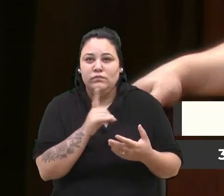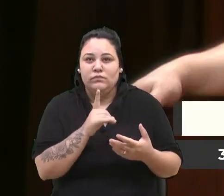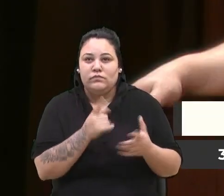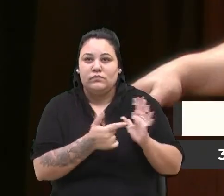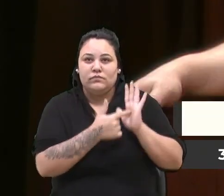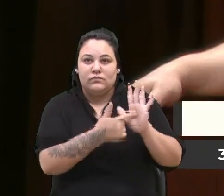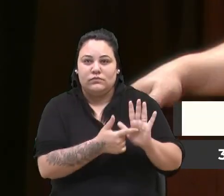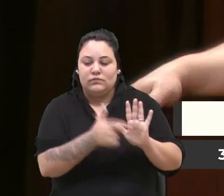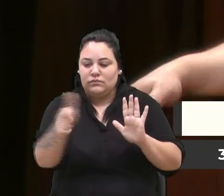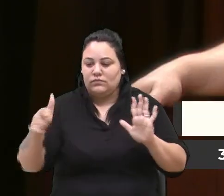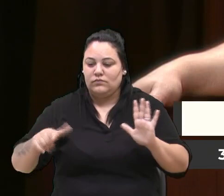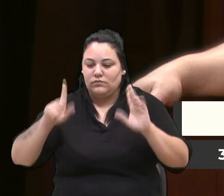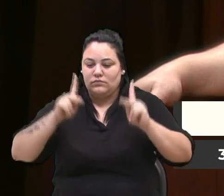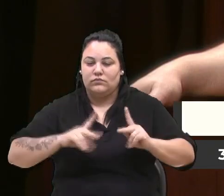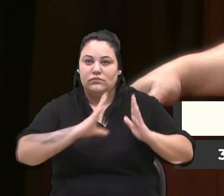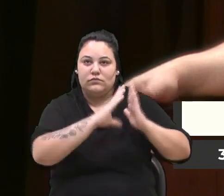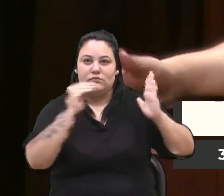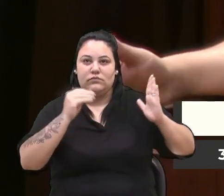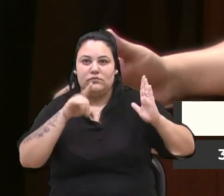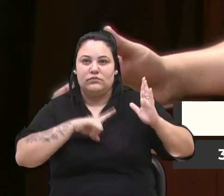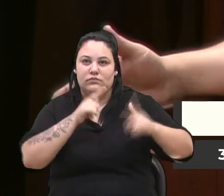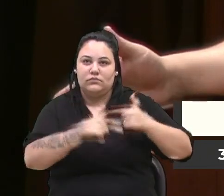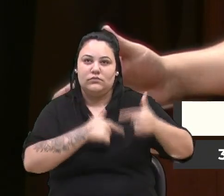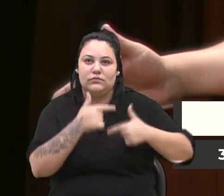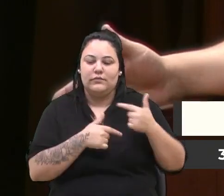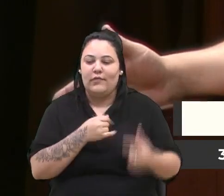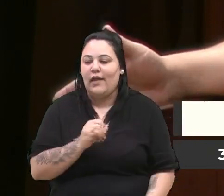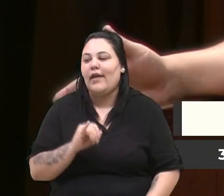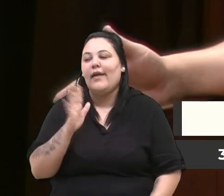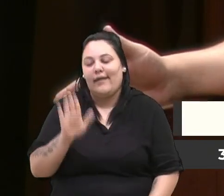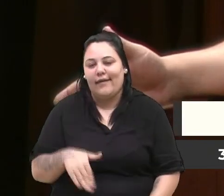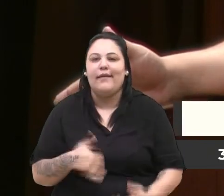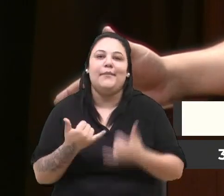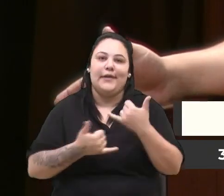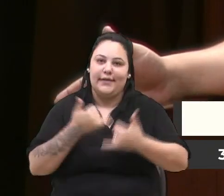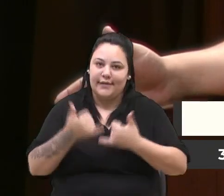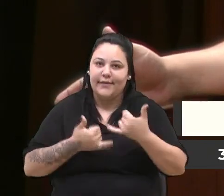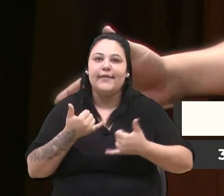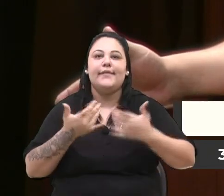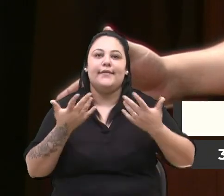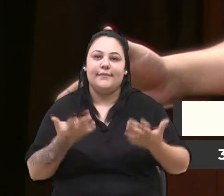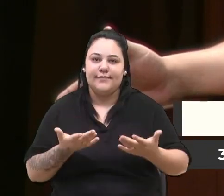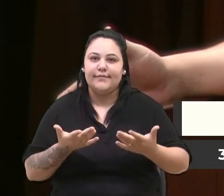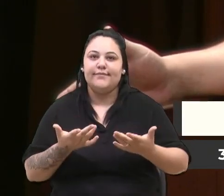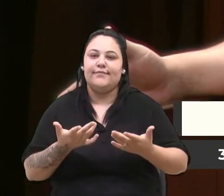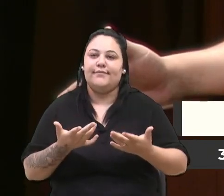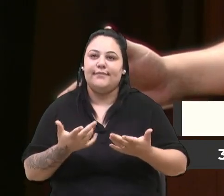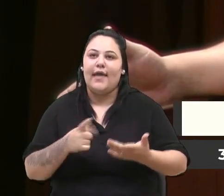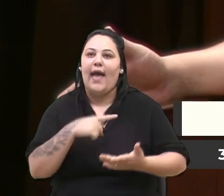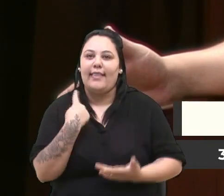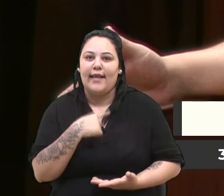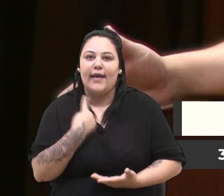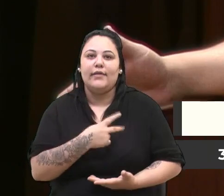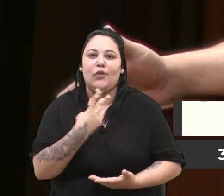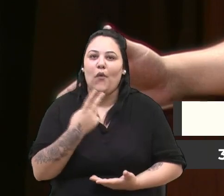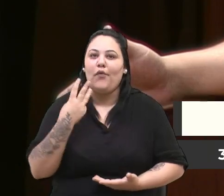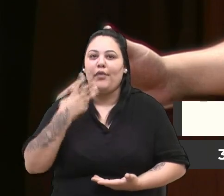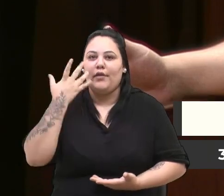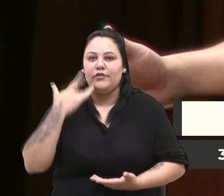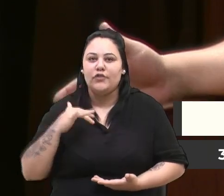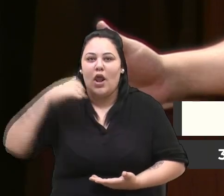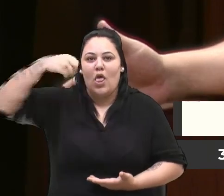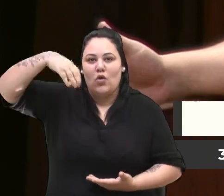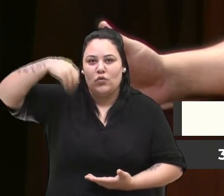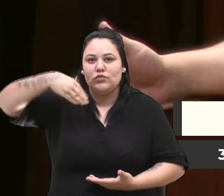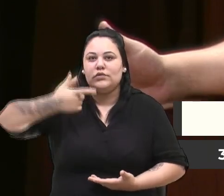senão os outros vão pedir e vai dar serviço. Aí é brincadeira, né? Quando tu atrasa 2 ou 3 dias de luz da tua casa,